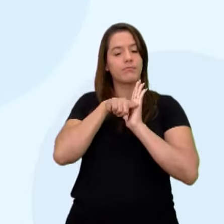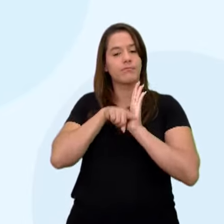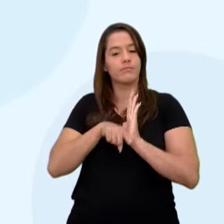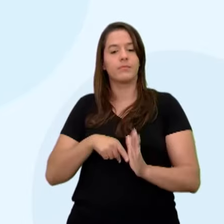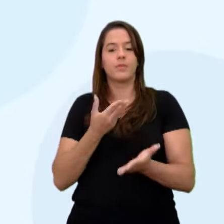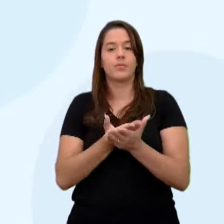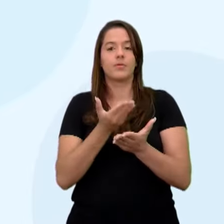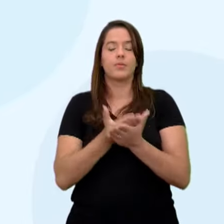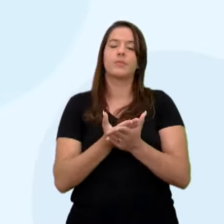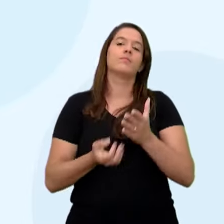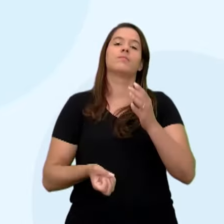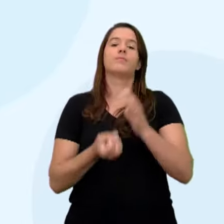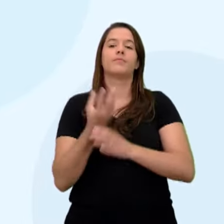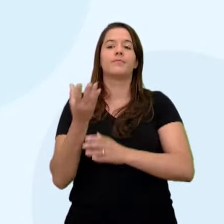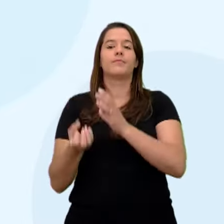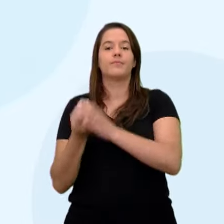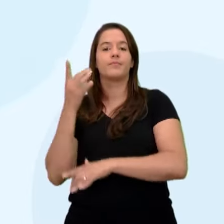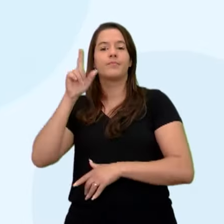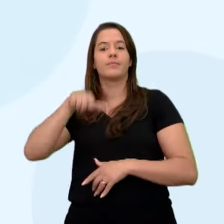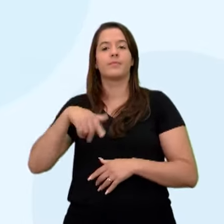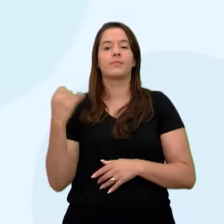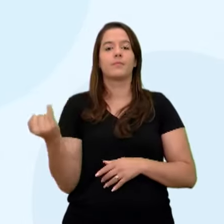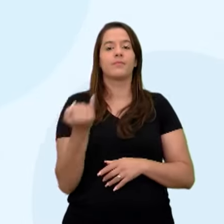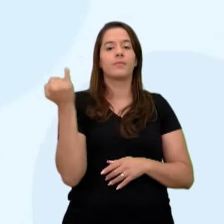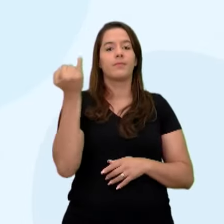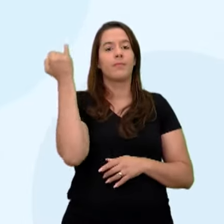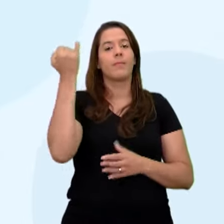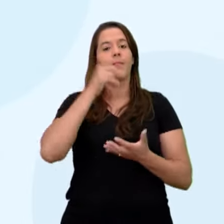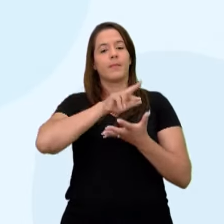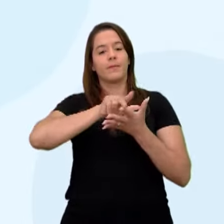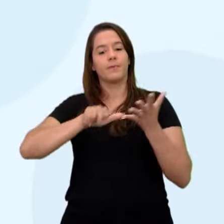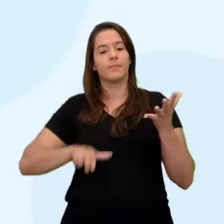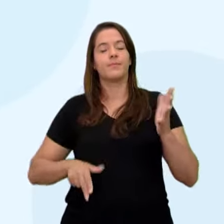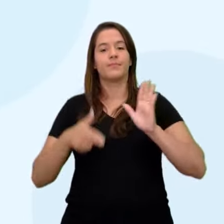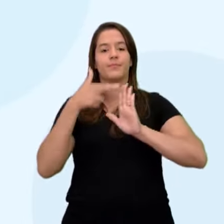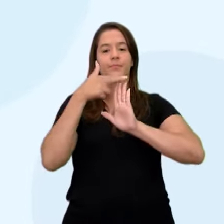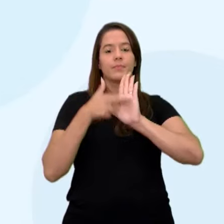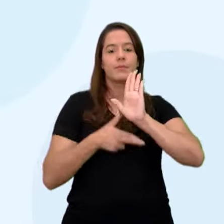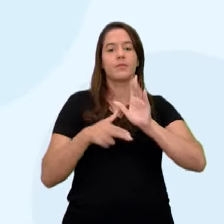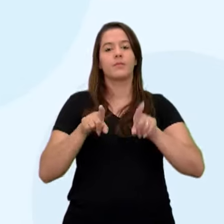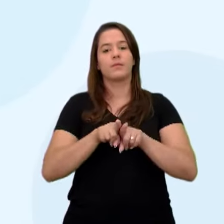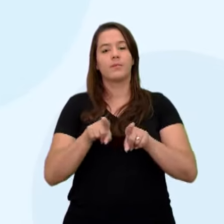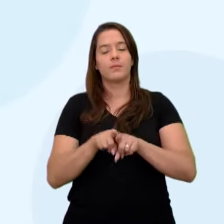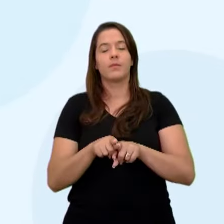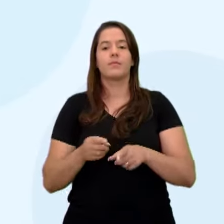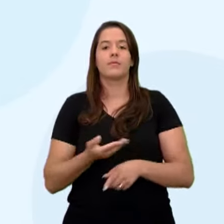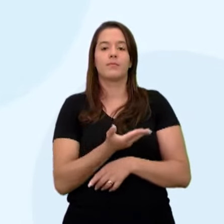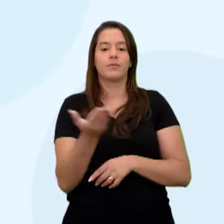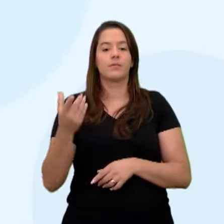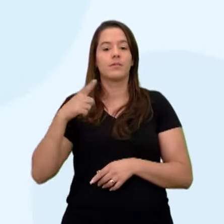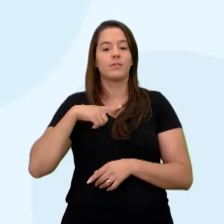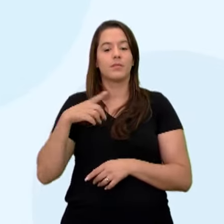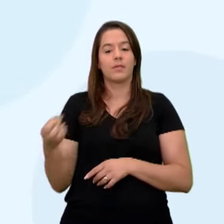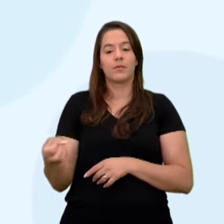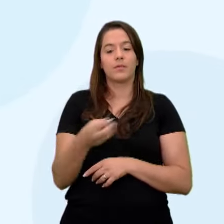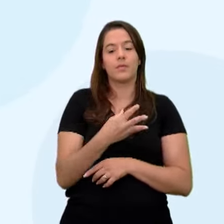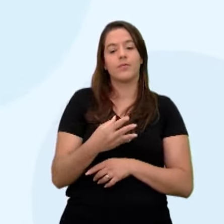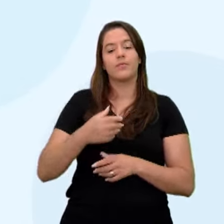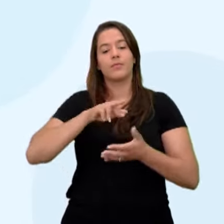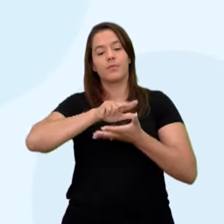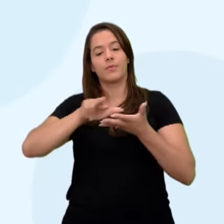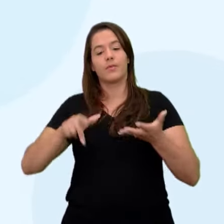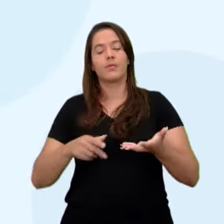dos continentes, né, que é importante sempre relatar, né, a teoria lá da deriva dos continentes, e aí nós temos aí essa teoria